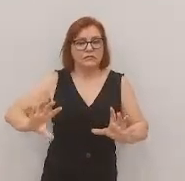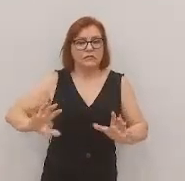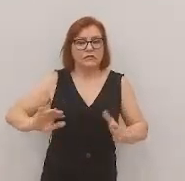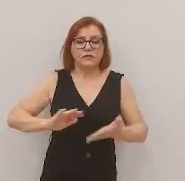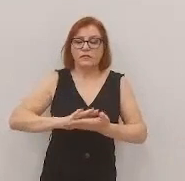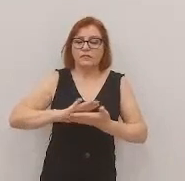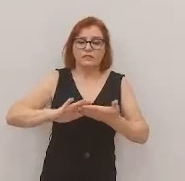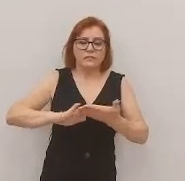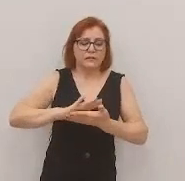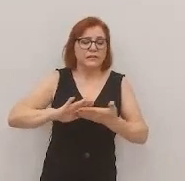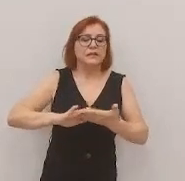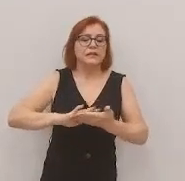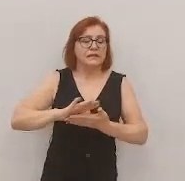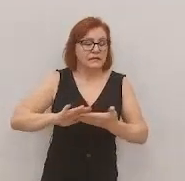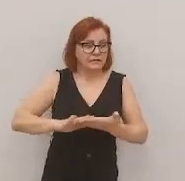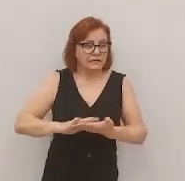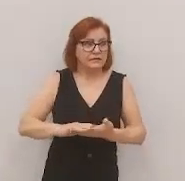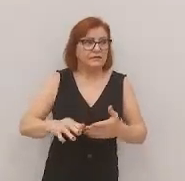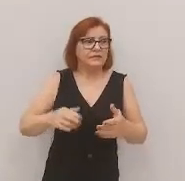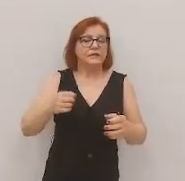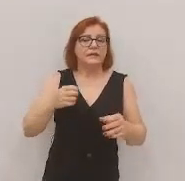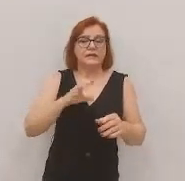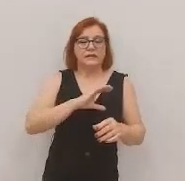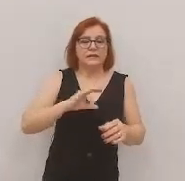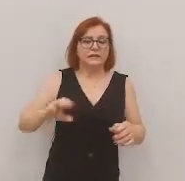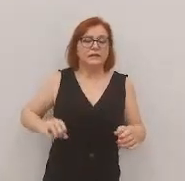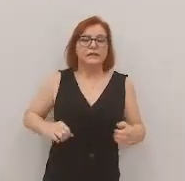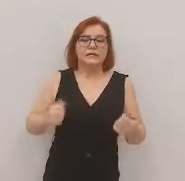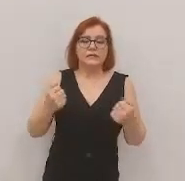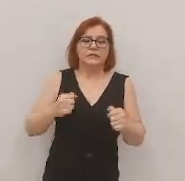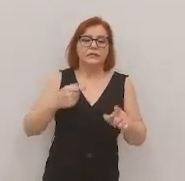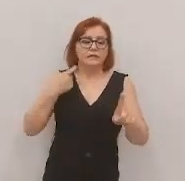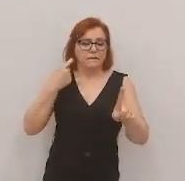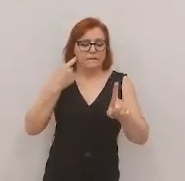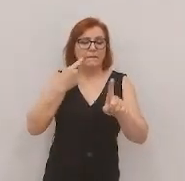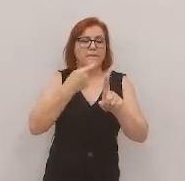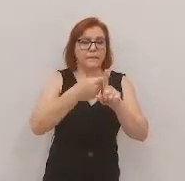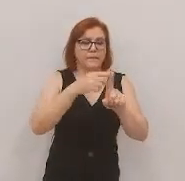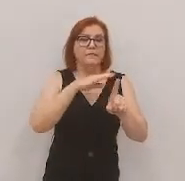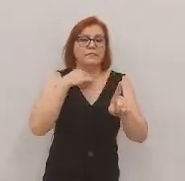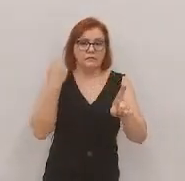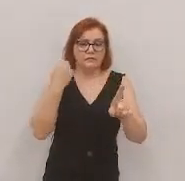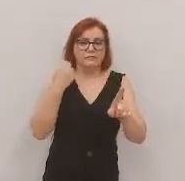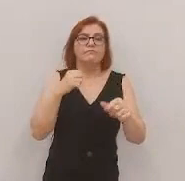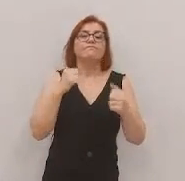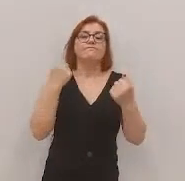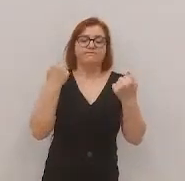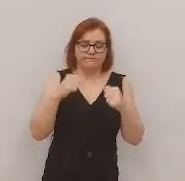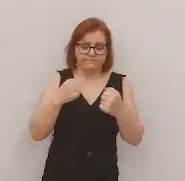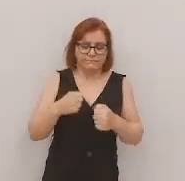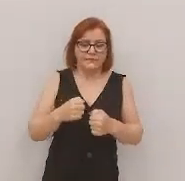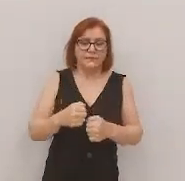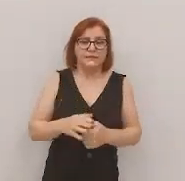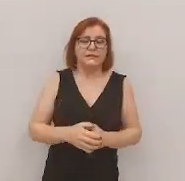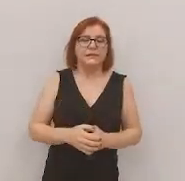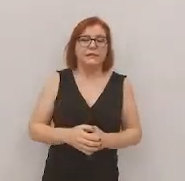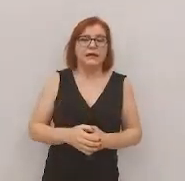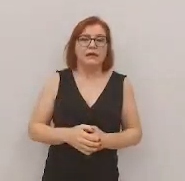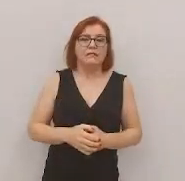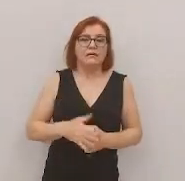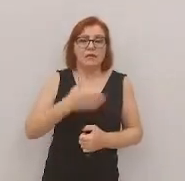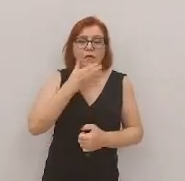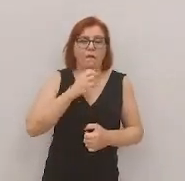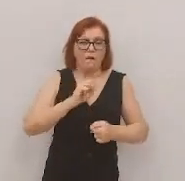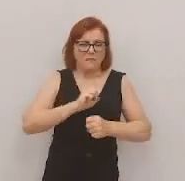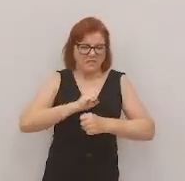Cristo precisava morrer na cruz? Precisava. Os homens são cheios de ódio,